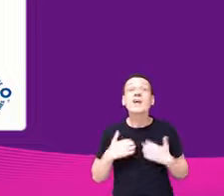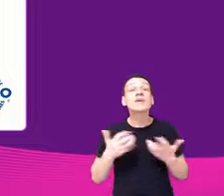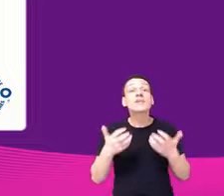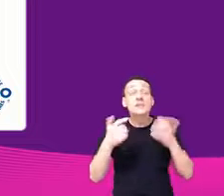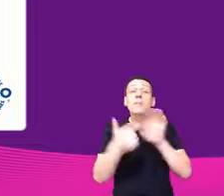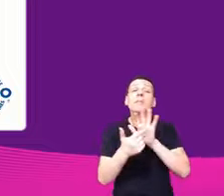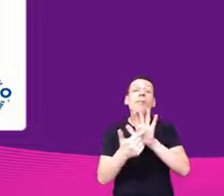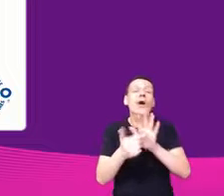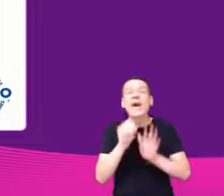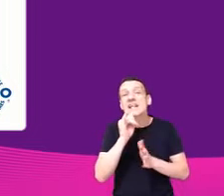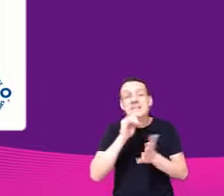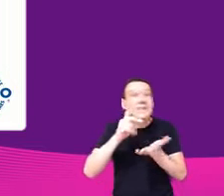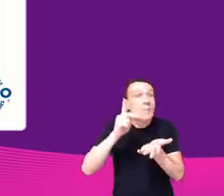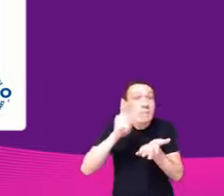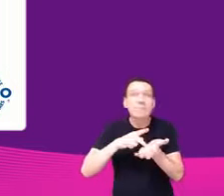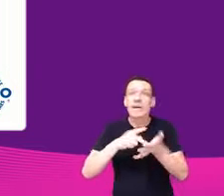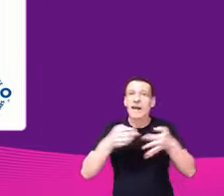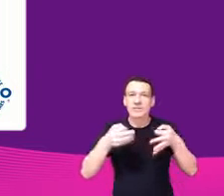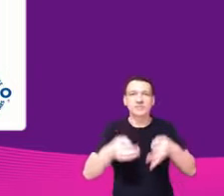né,